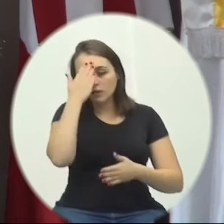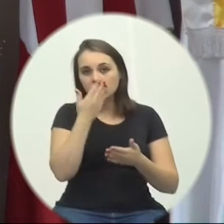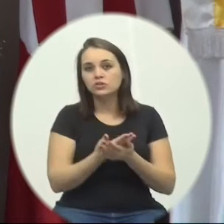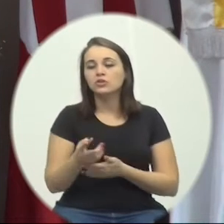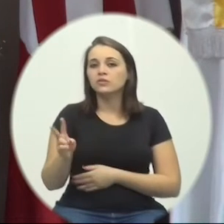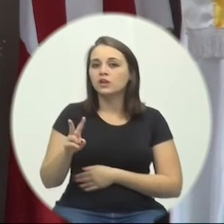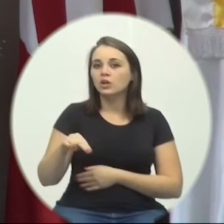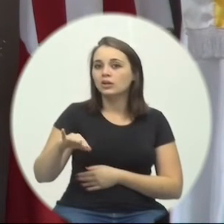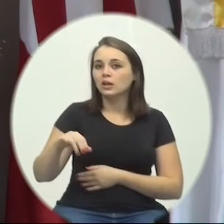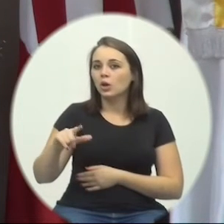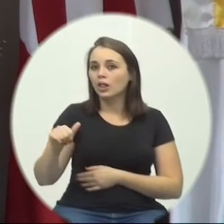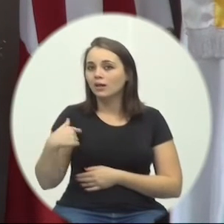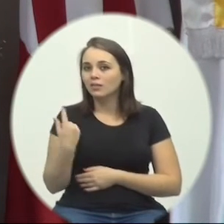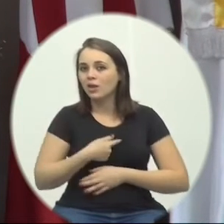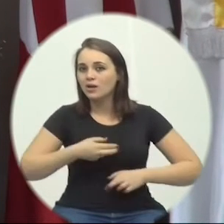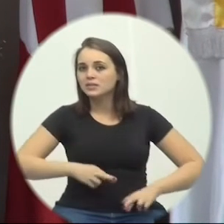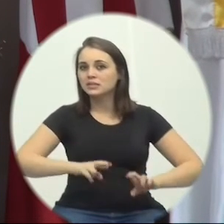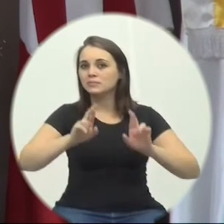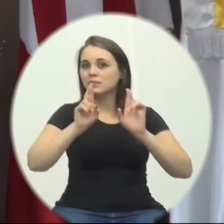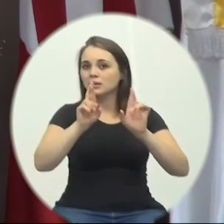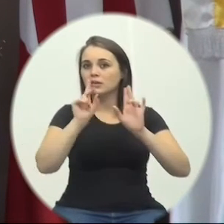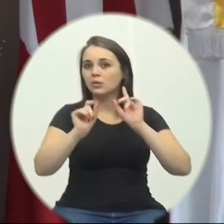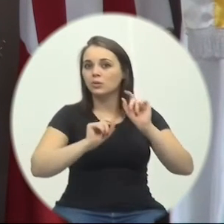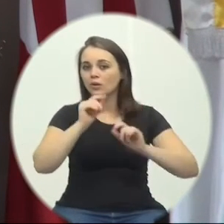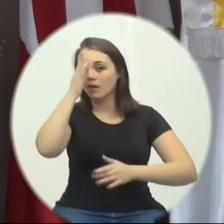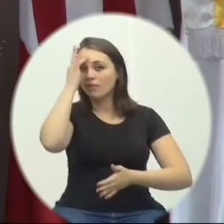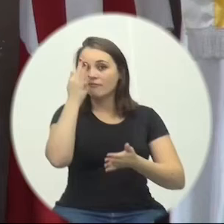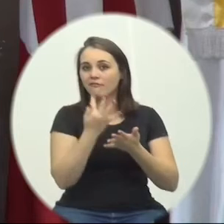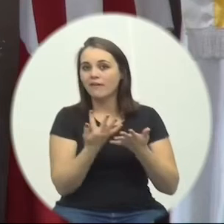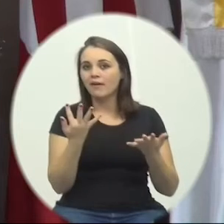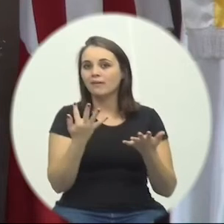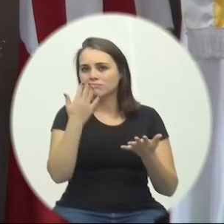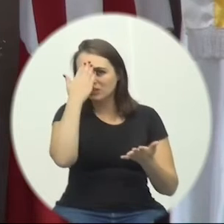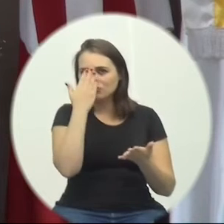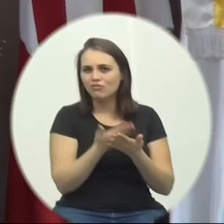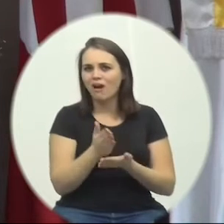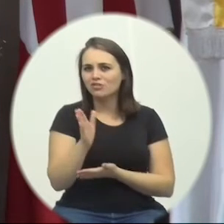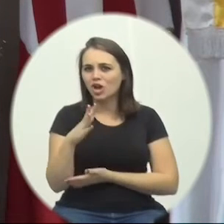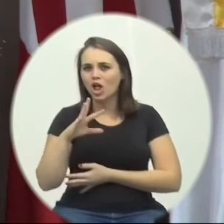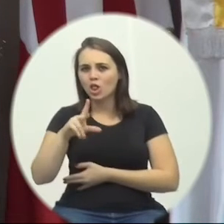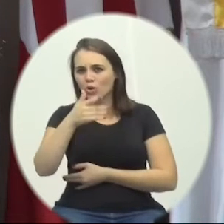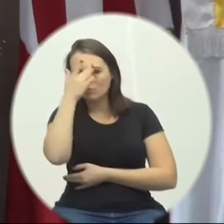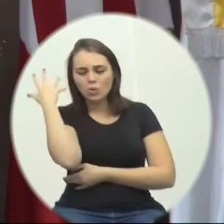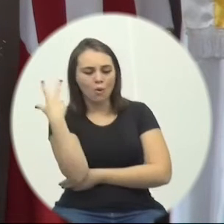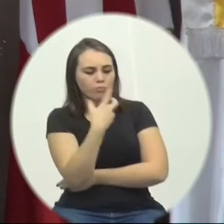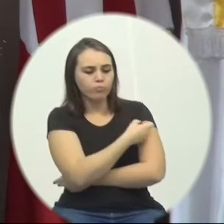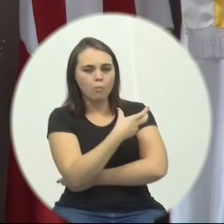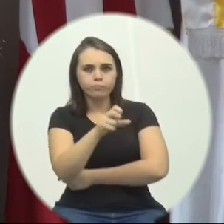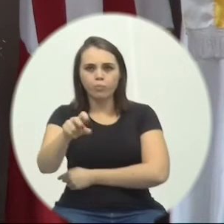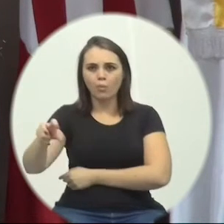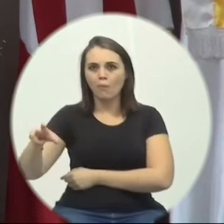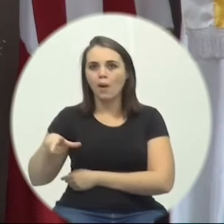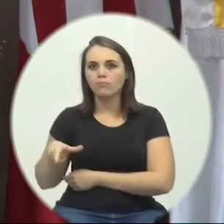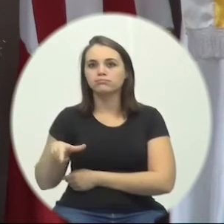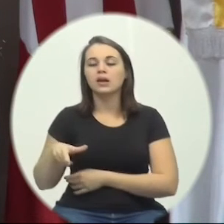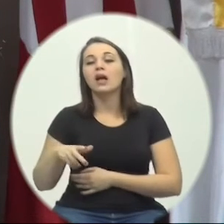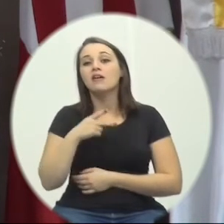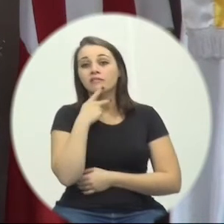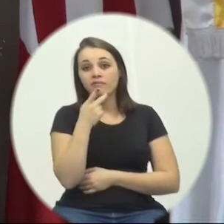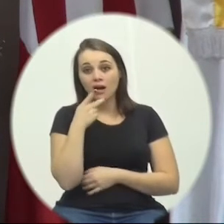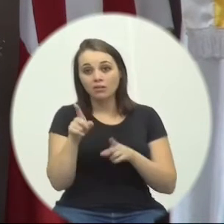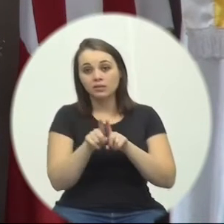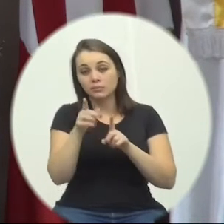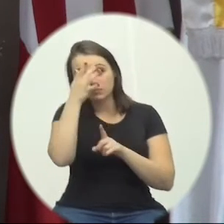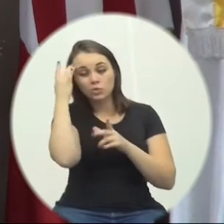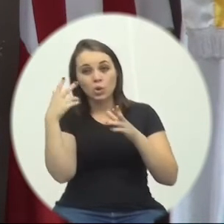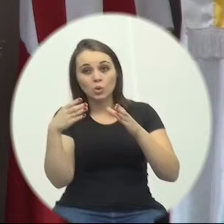nossa esperança, né, está na fé que logo, logo a gente possa vacinar todo mundo. Eu me incluo nessa questão da comorbidades.